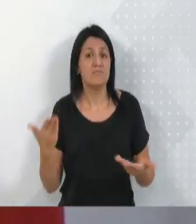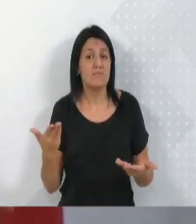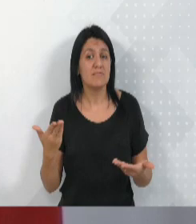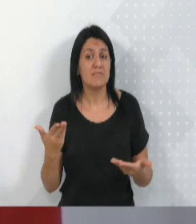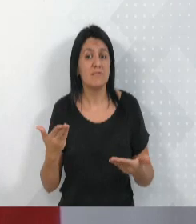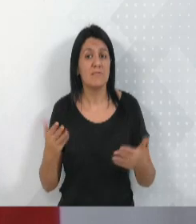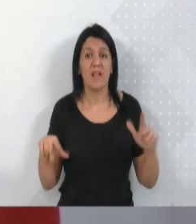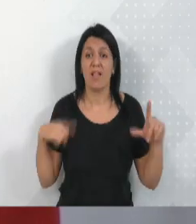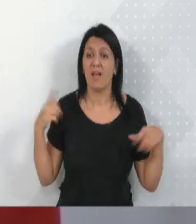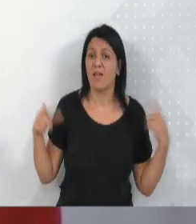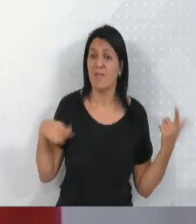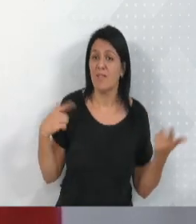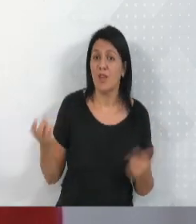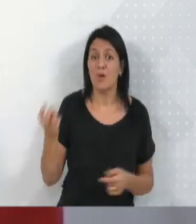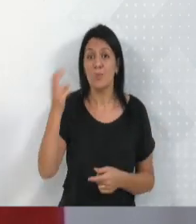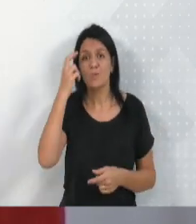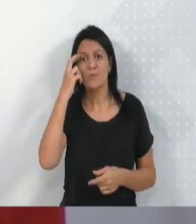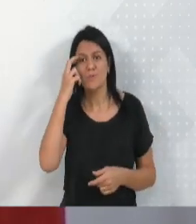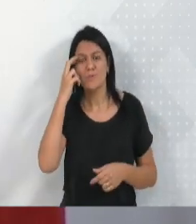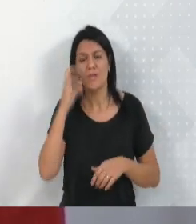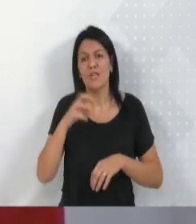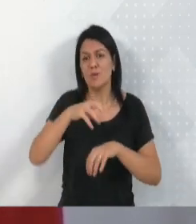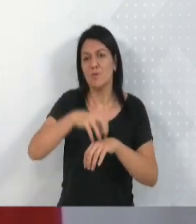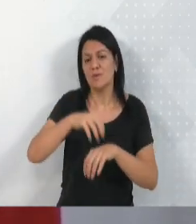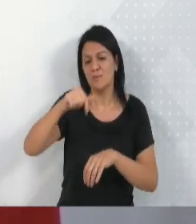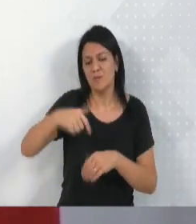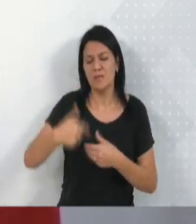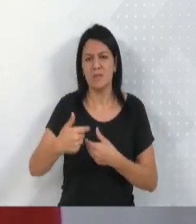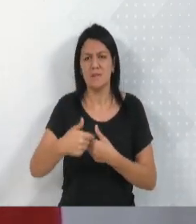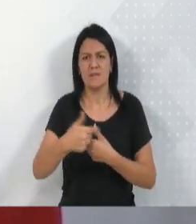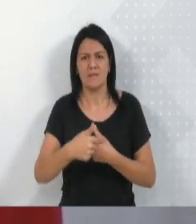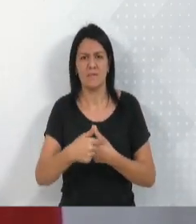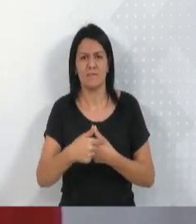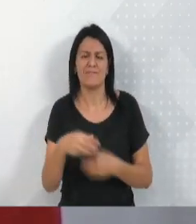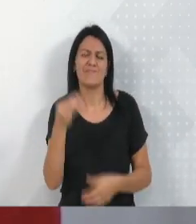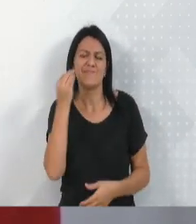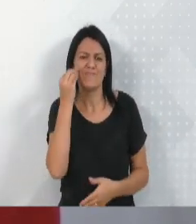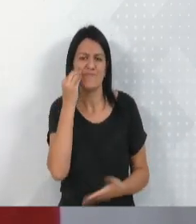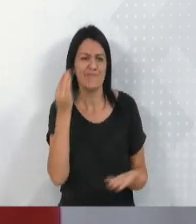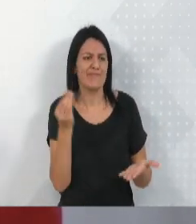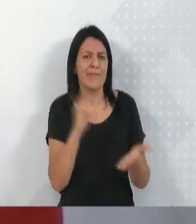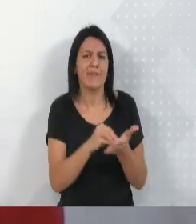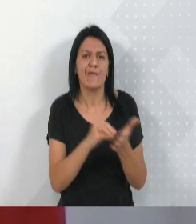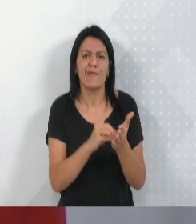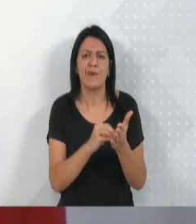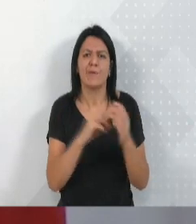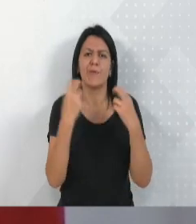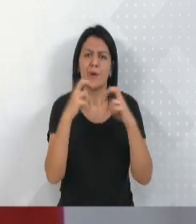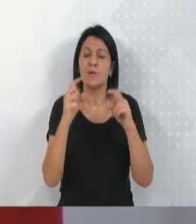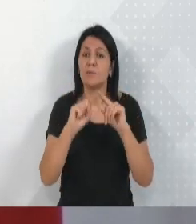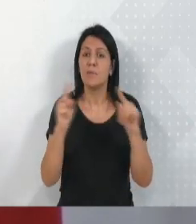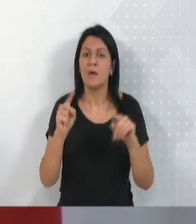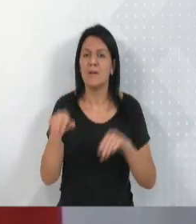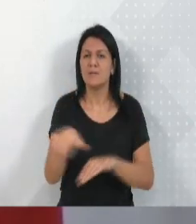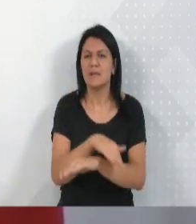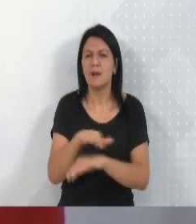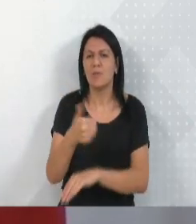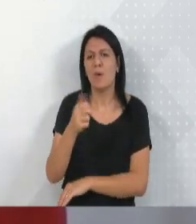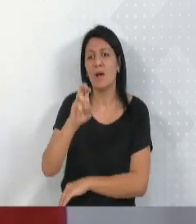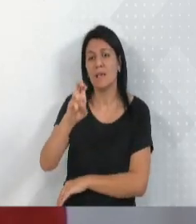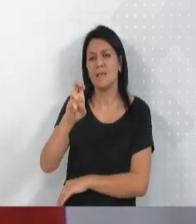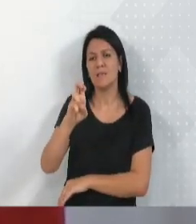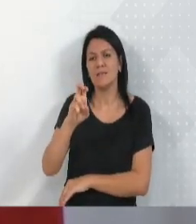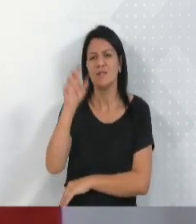e turismo da nossa cidade? É claro que a gente esbarra em alguns empecilhos, como a falta de ônibus, mas a nossa Rua 15 de Novembro, aos domingos, ela é palco da